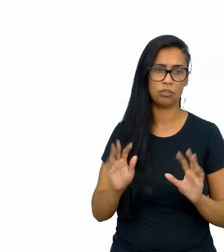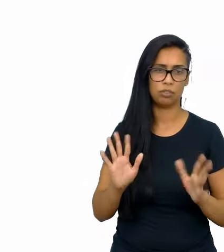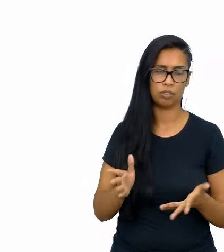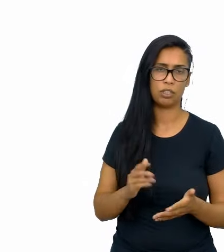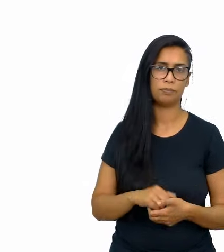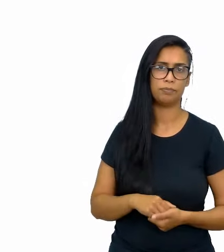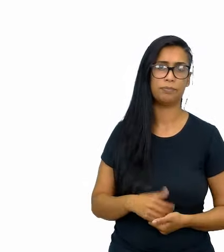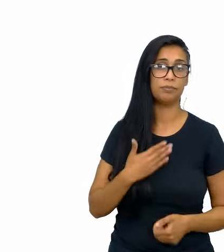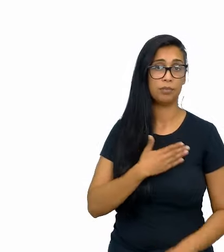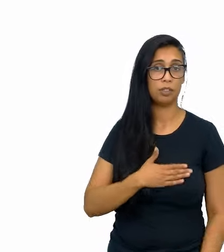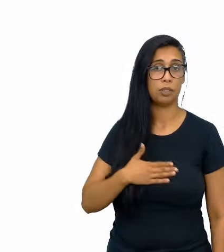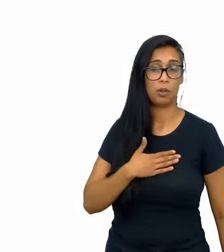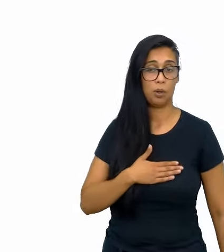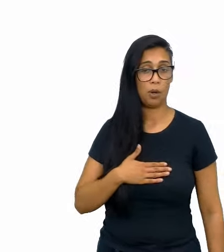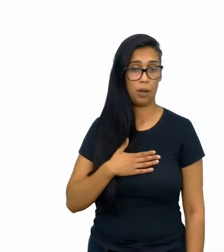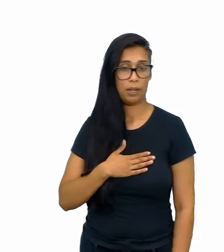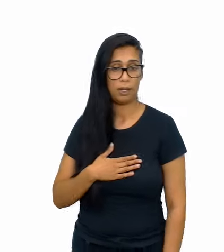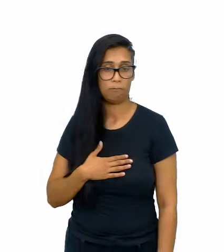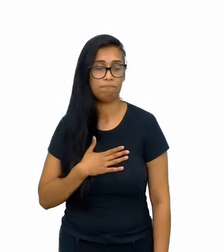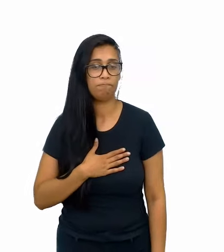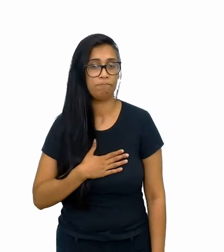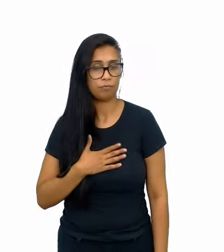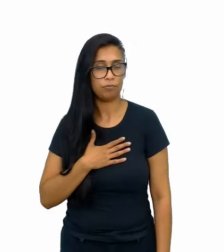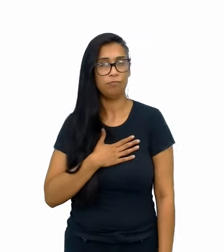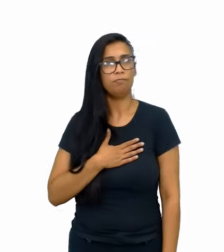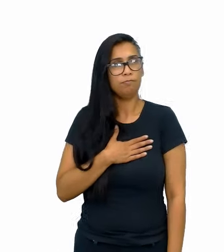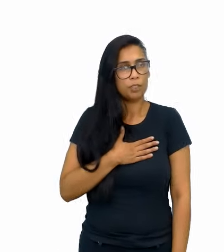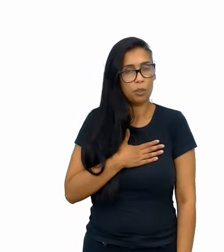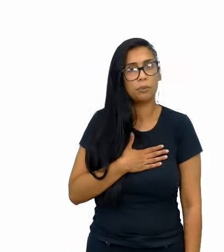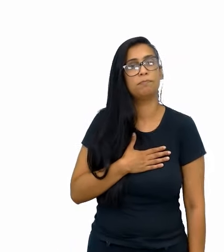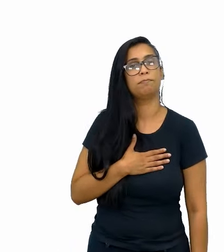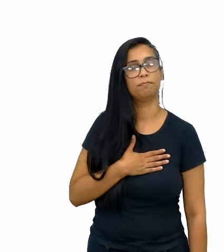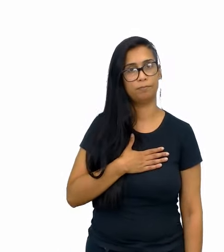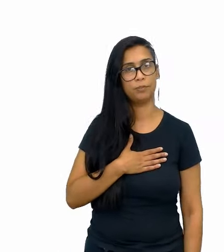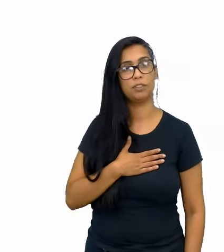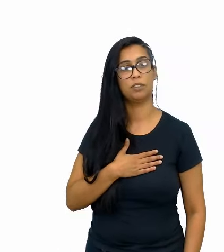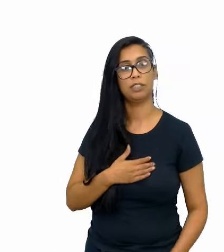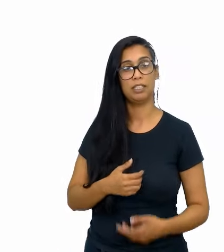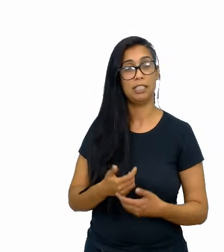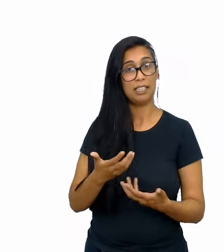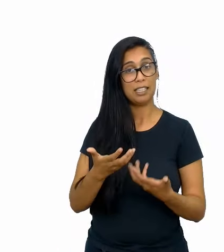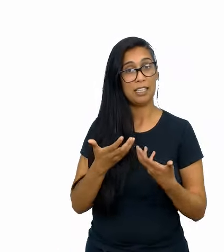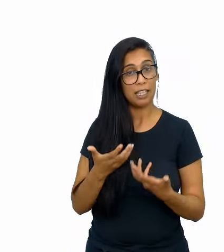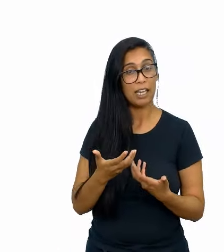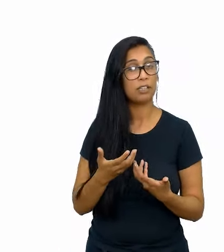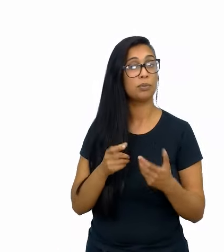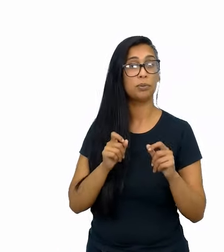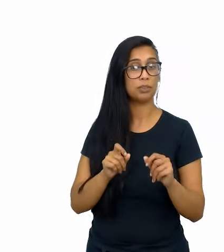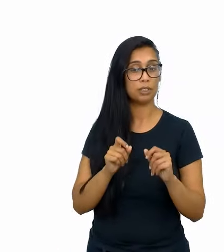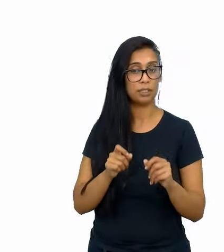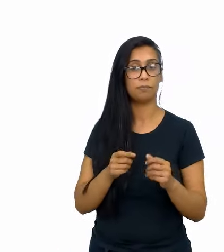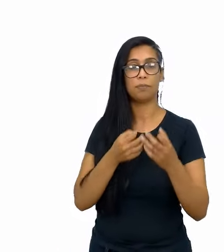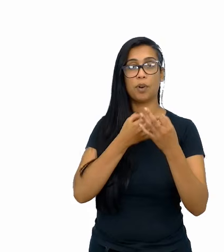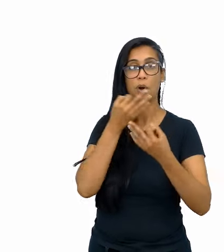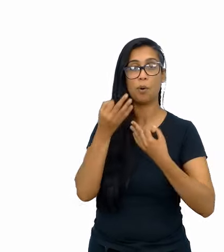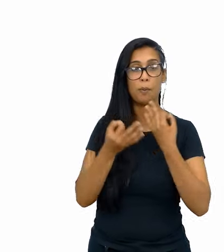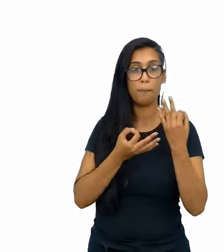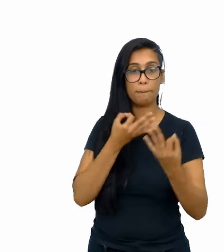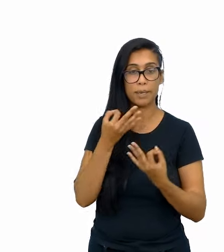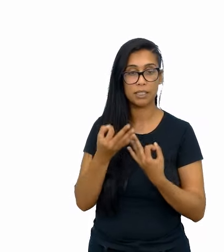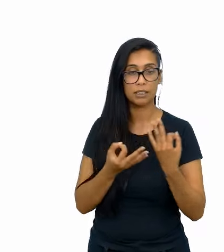gostaria que, a partir de tudo que nós conversamos até o momento, vocês registrassem aí